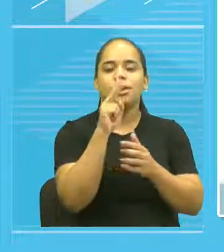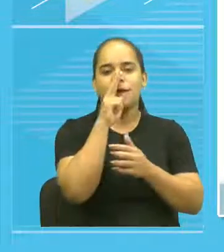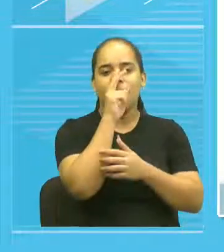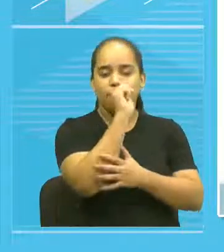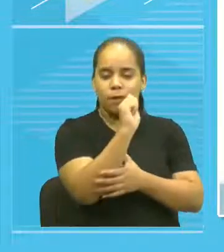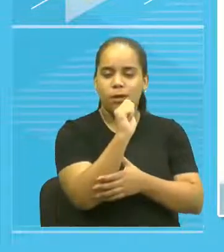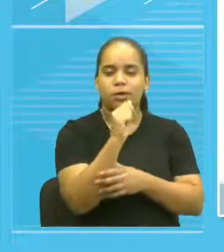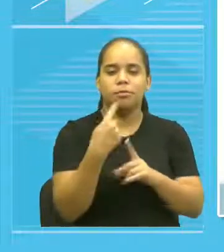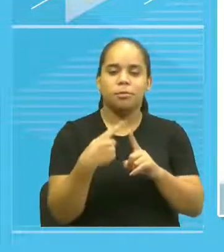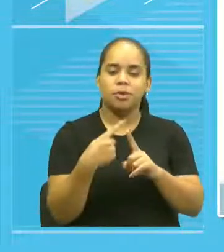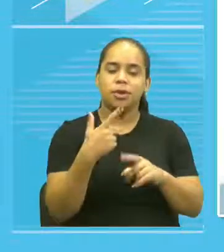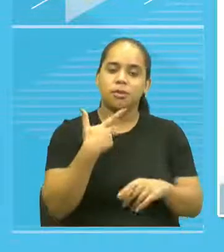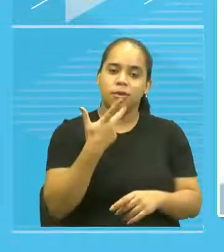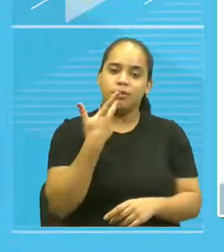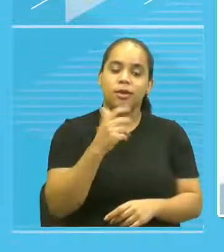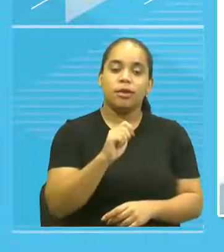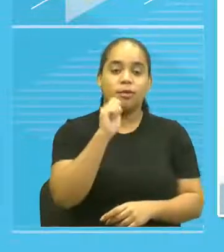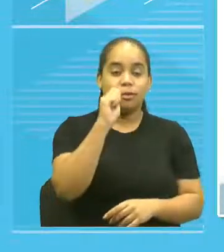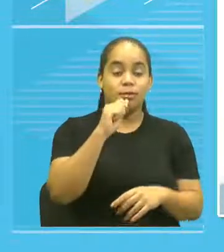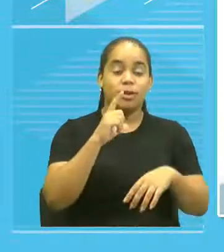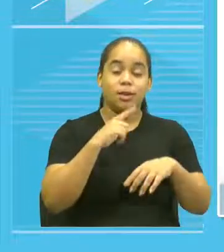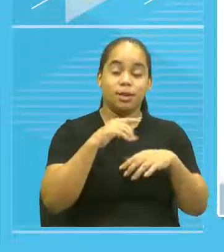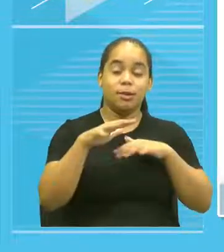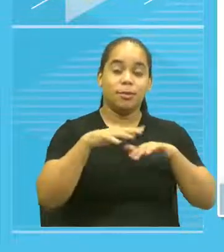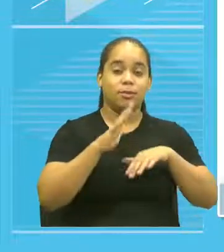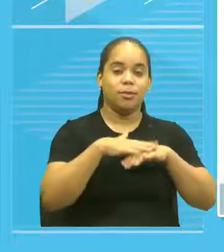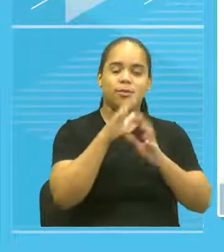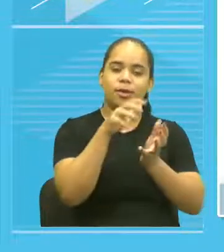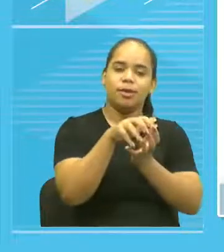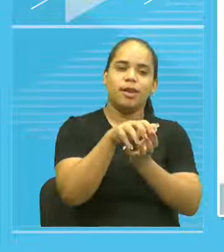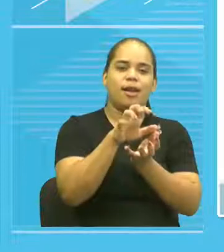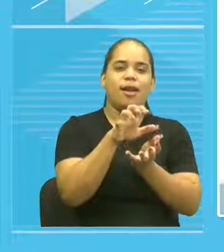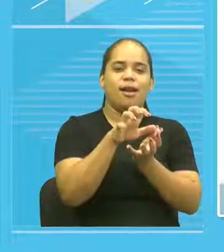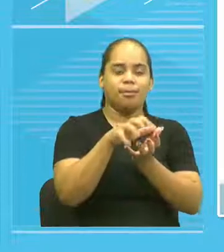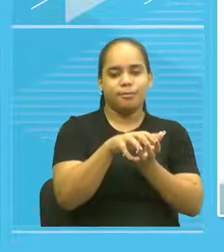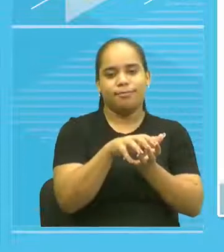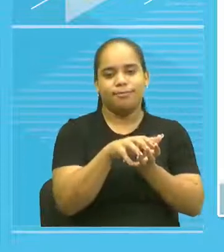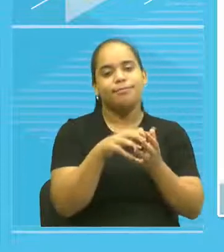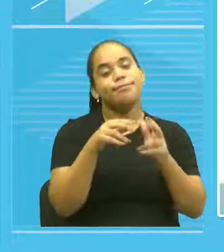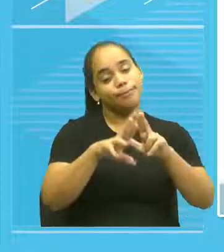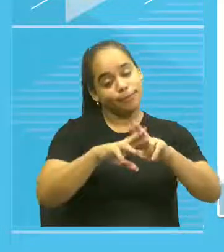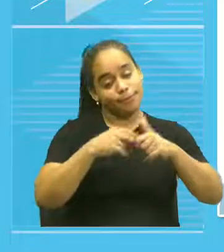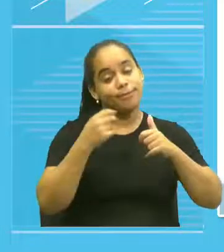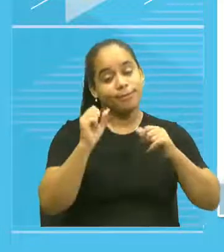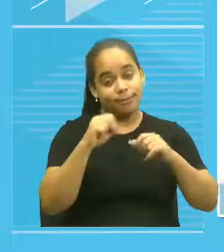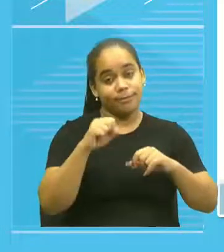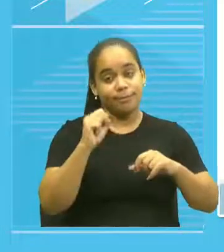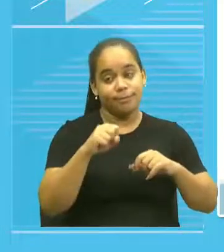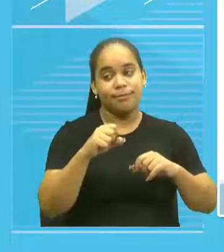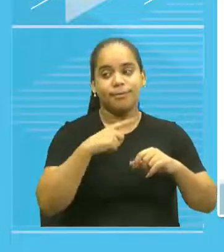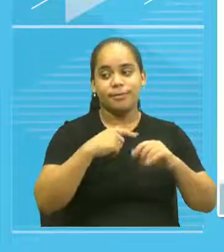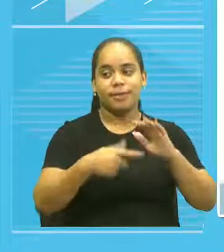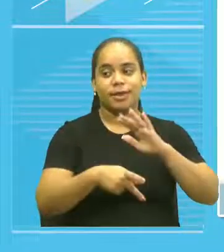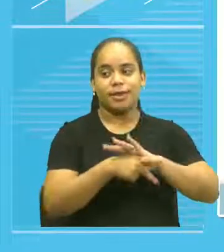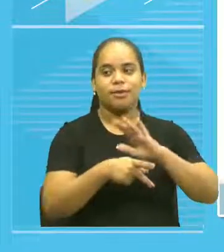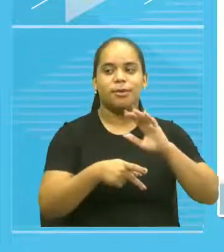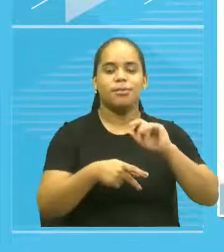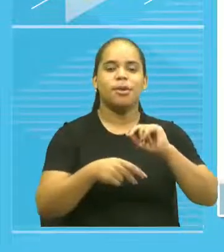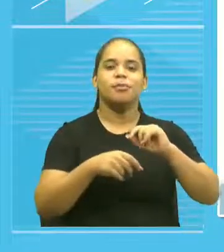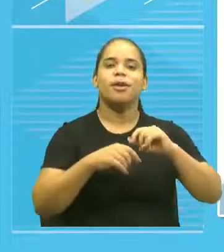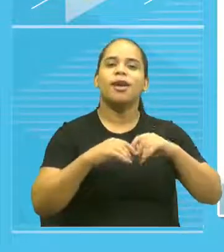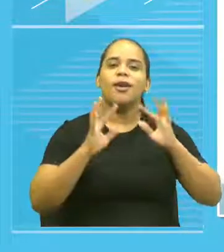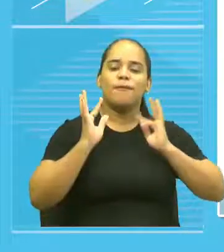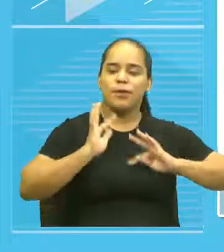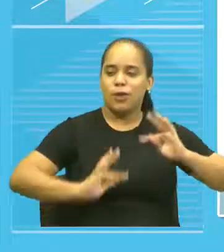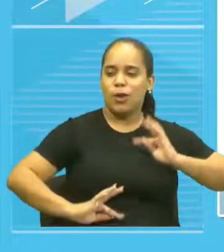forte porque quando eu pronuncio ela a boca para mais aberta do que todas as outras É isso mesmo é processo fisiológico